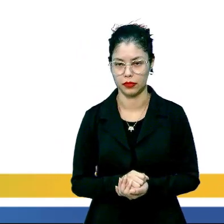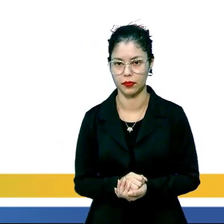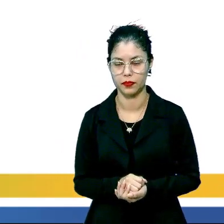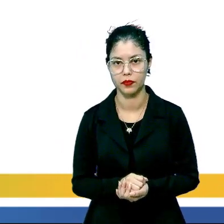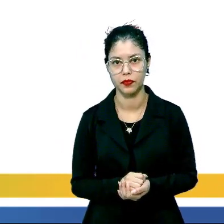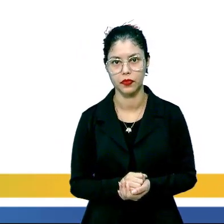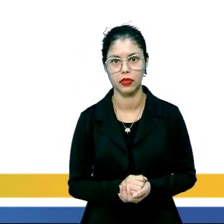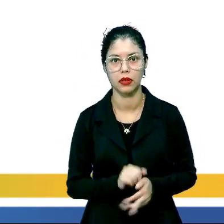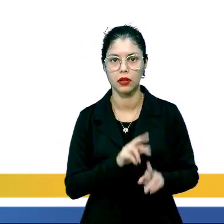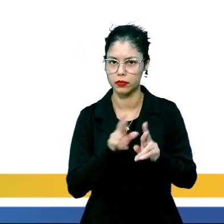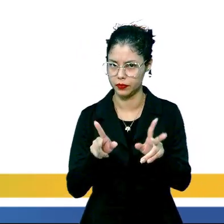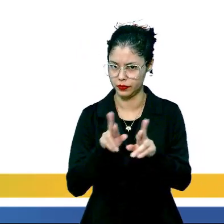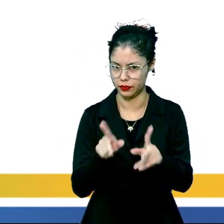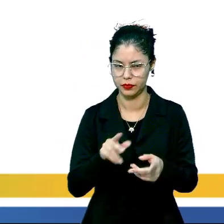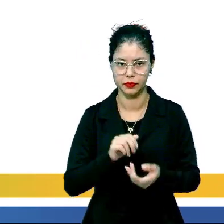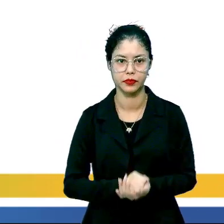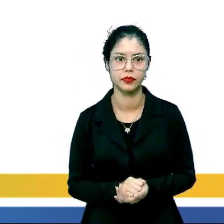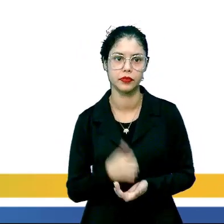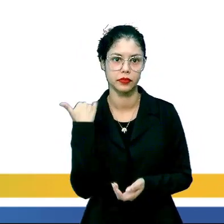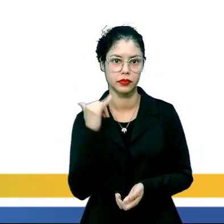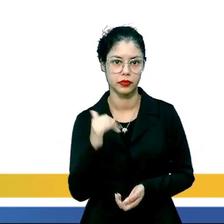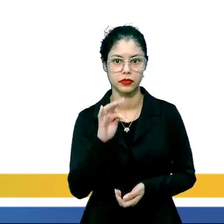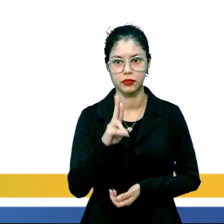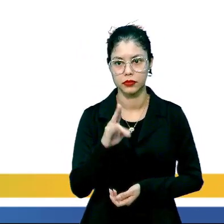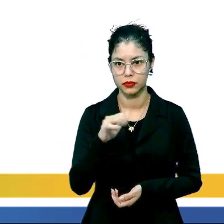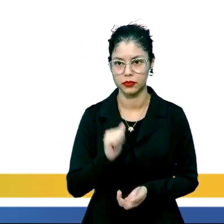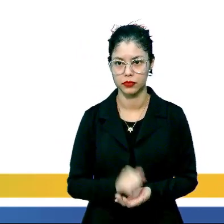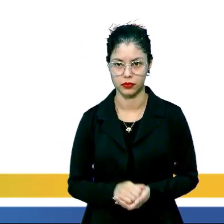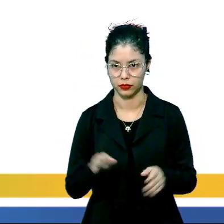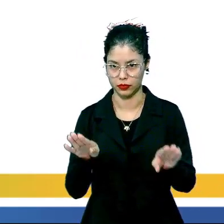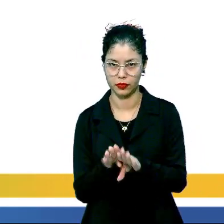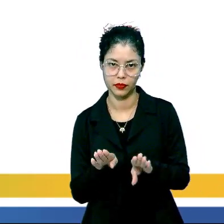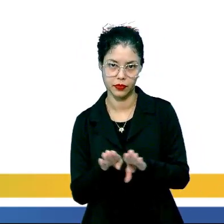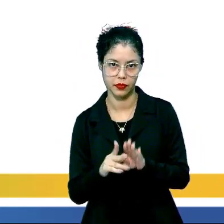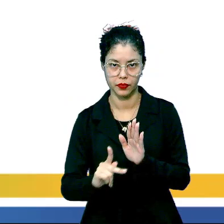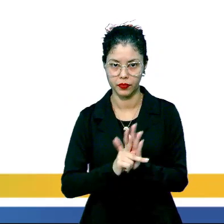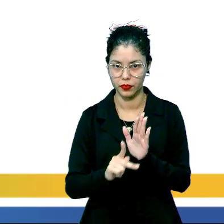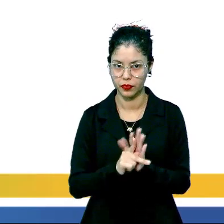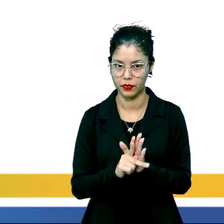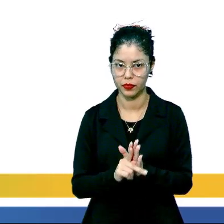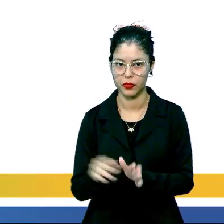notem a diferença para a energia cinética. A energia cinética depende da